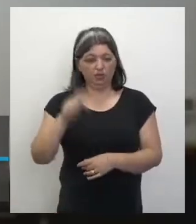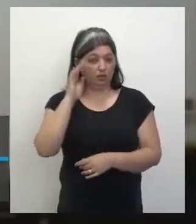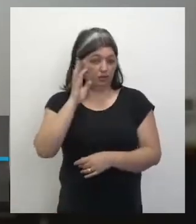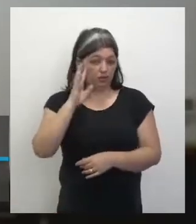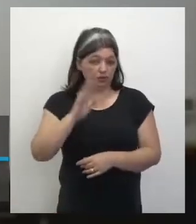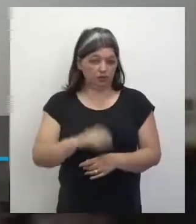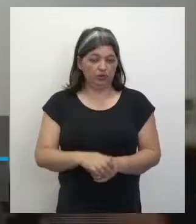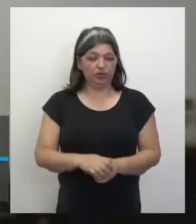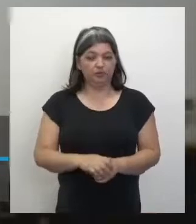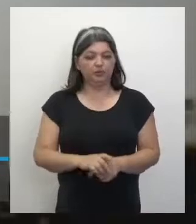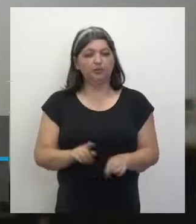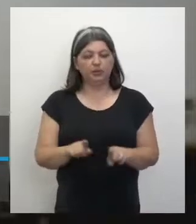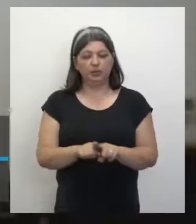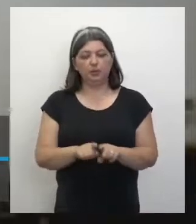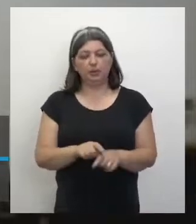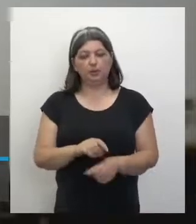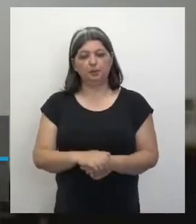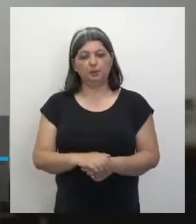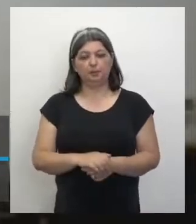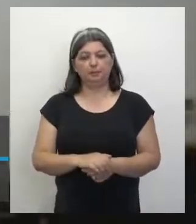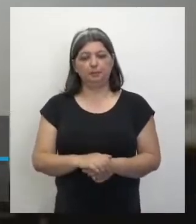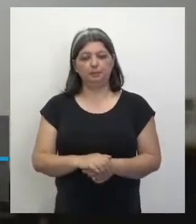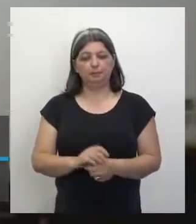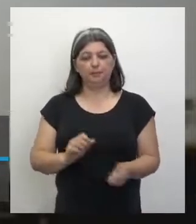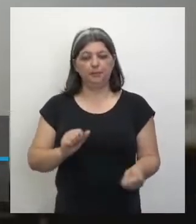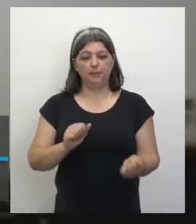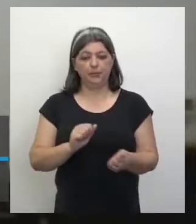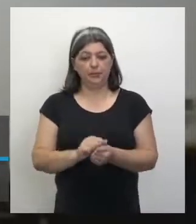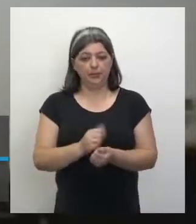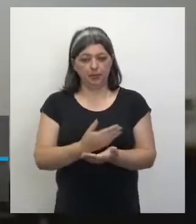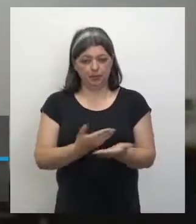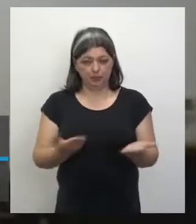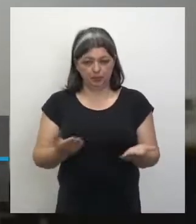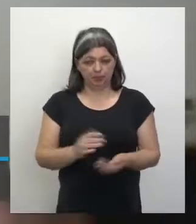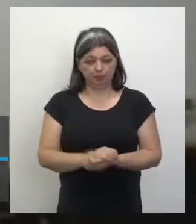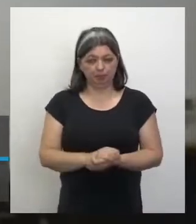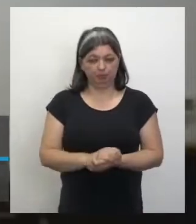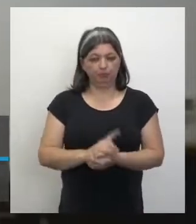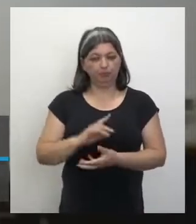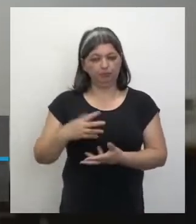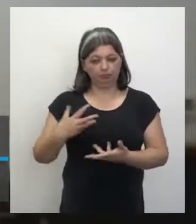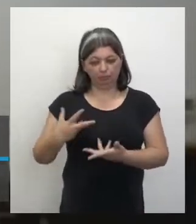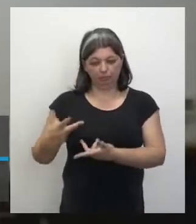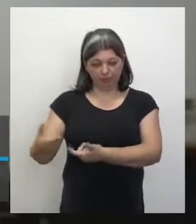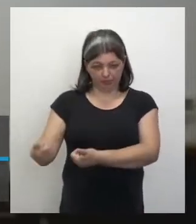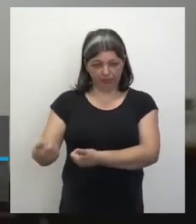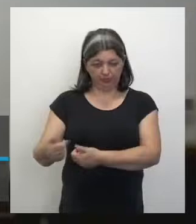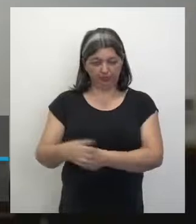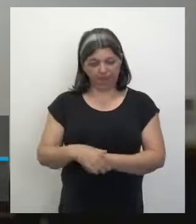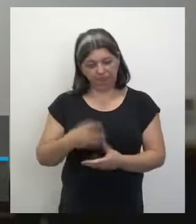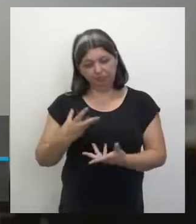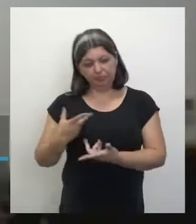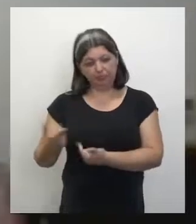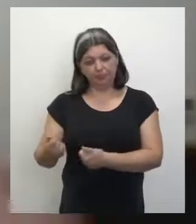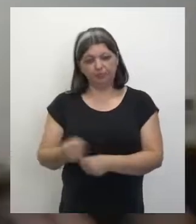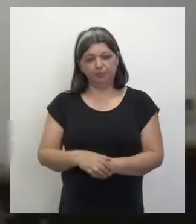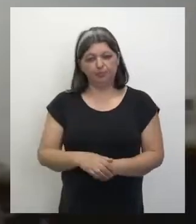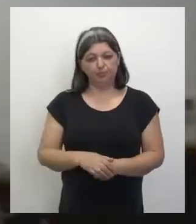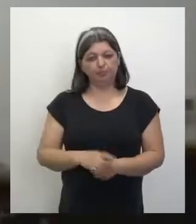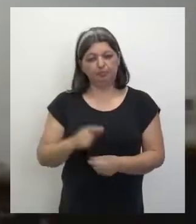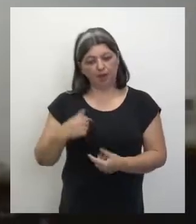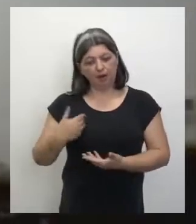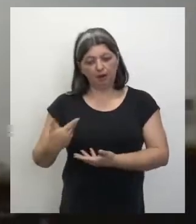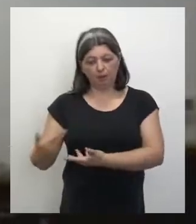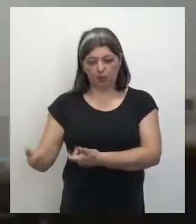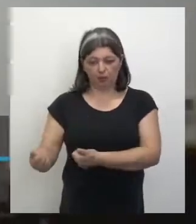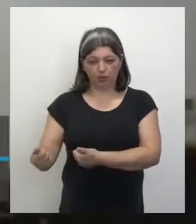também, né, junto com você, né, Tiago? Então, no caso, ela nos convidou, ela fez esse convite, né? Então, no caso, ela me